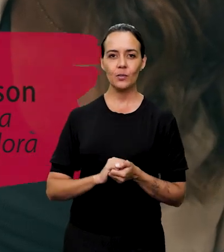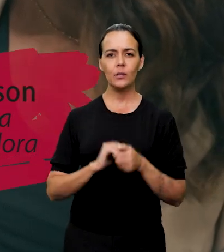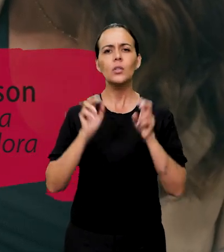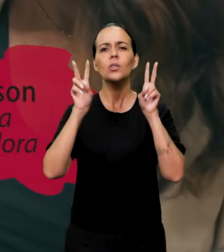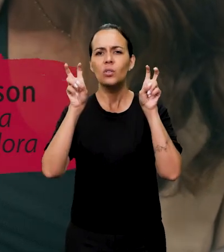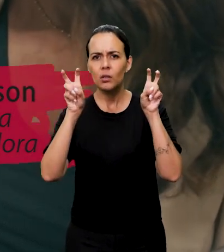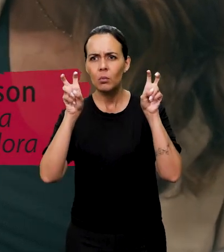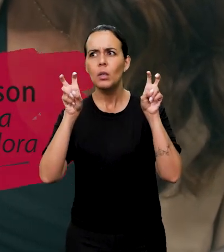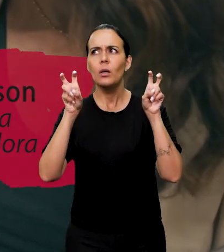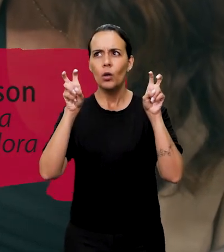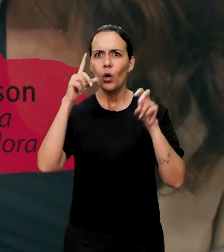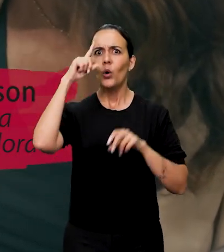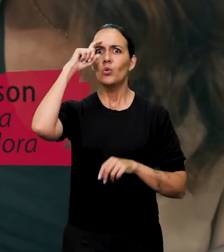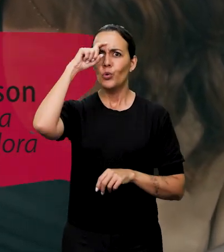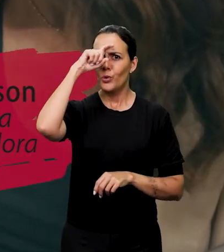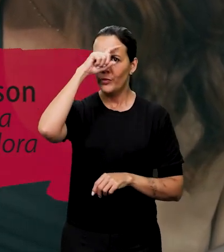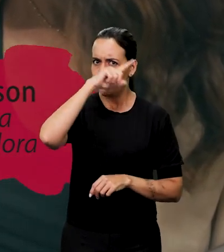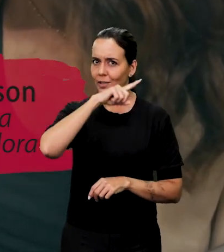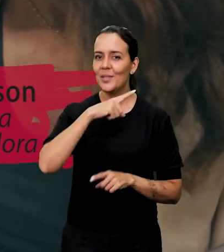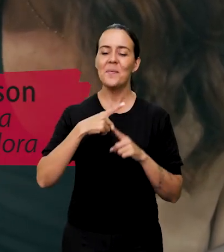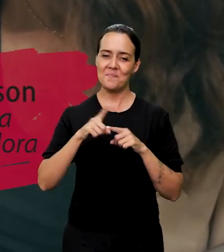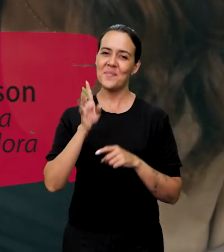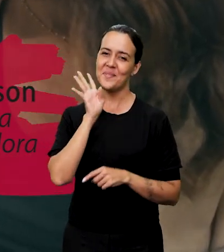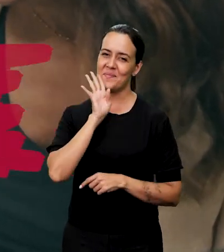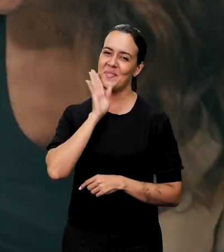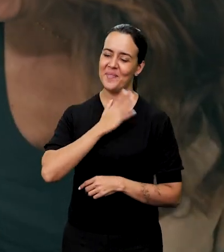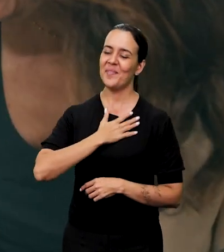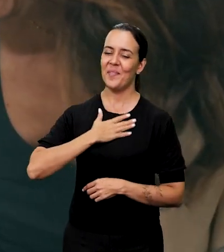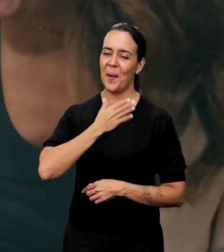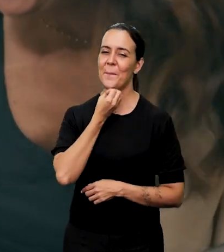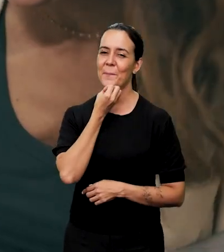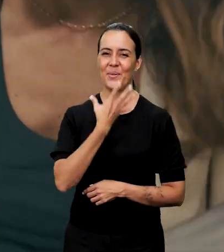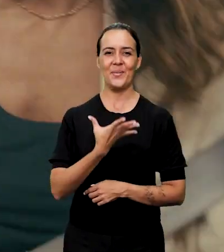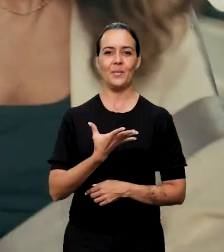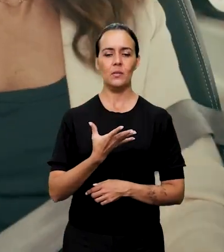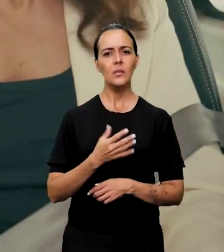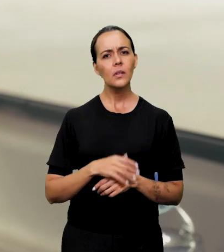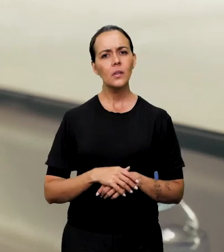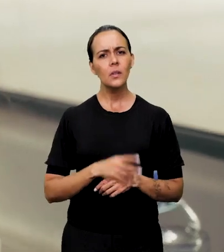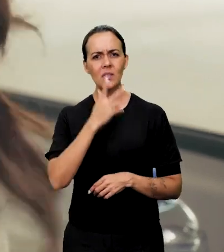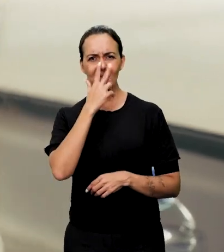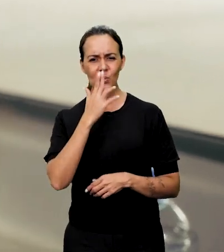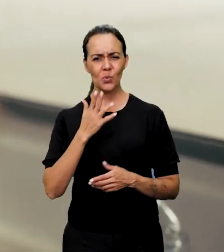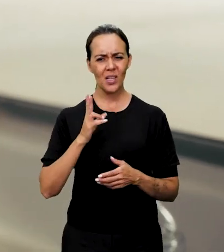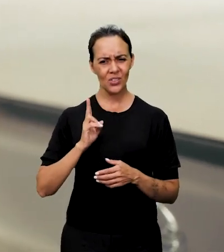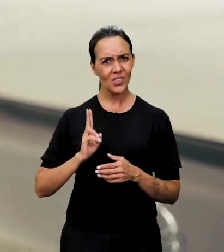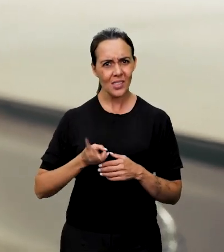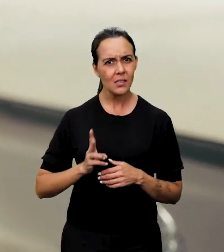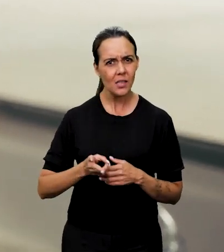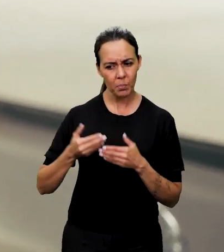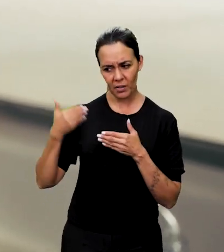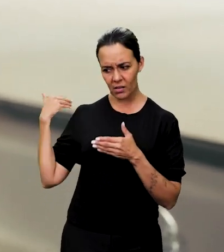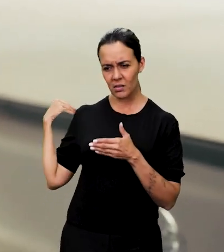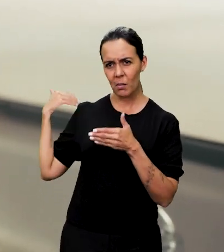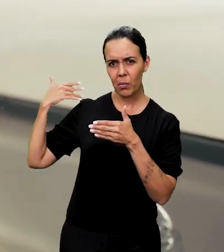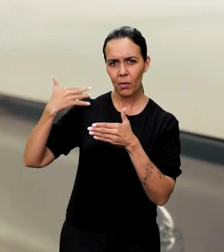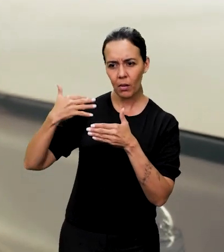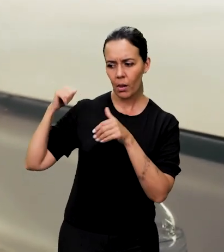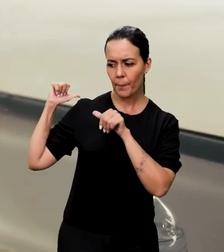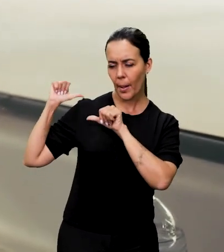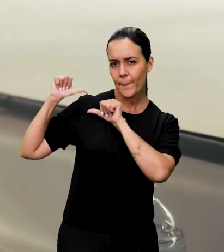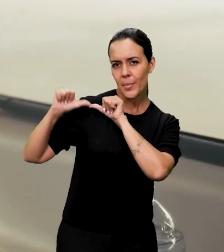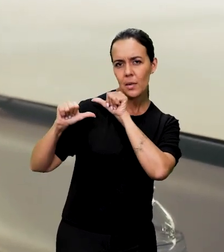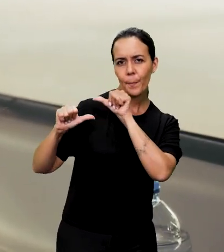esse Gomes. tema, hein? Espinhoso, porém gostoso. Crítico e professor de cinema. Você não acha que foi sempre assim, que as coisas sempre